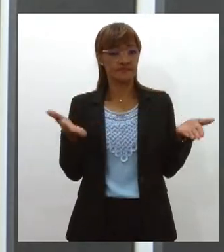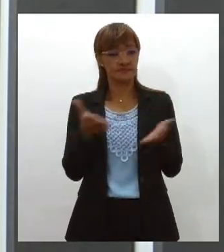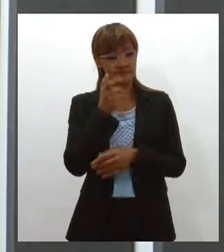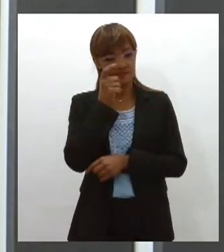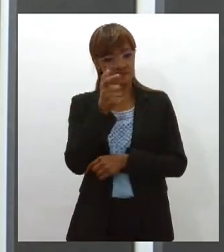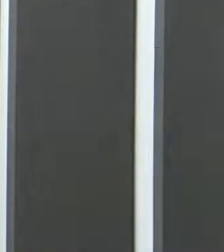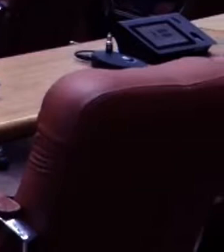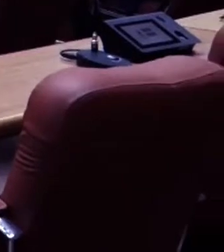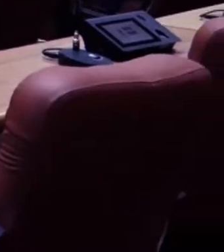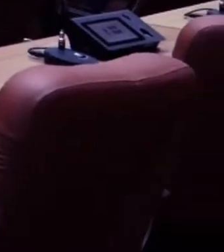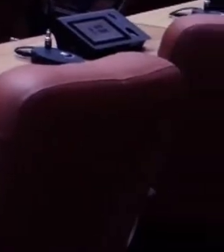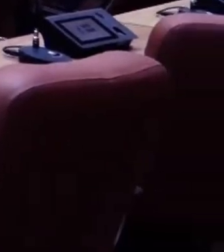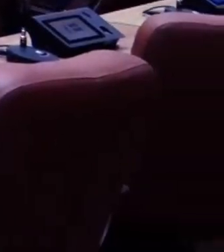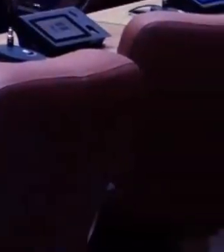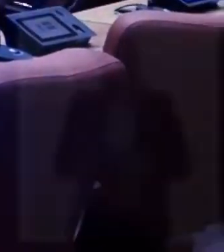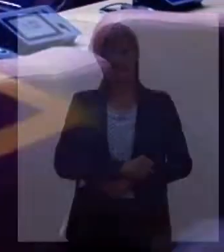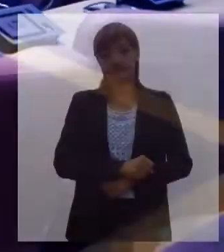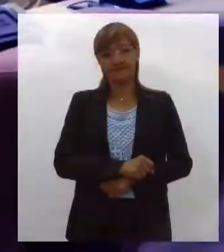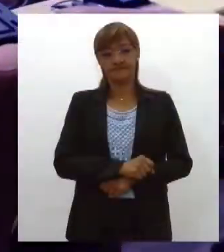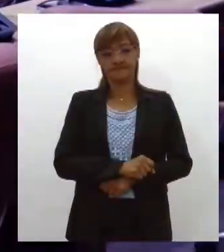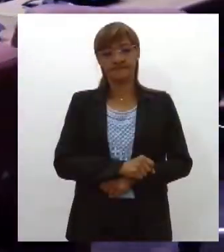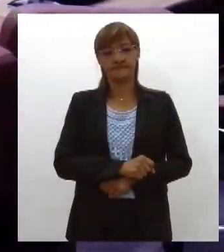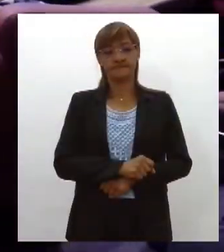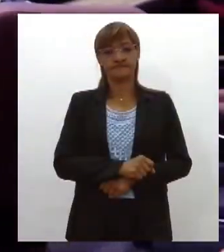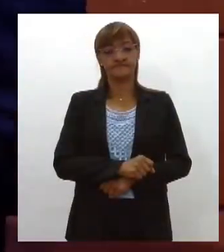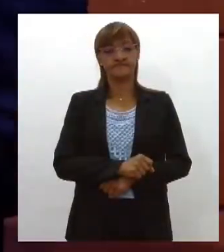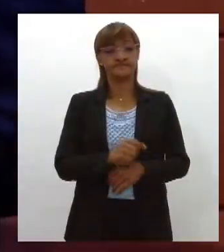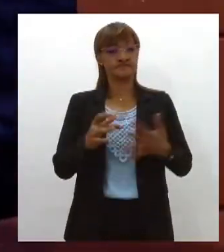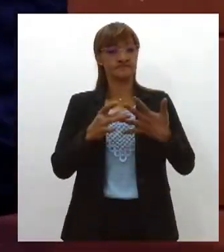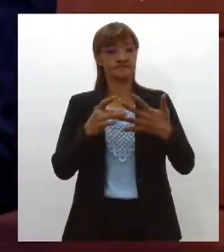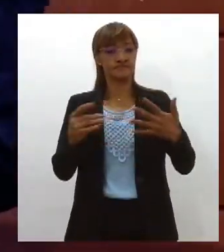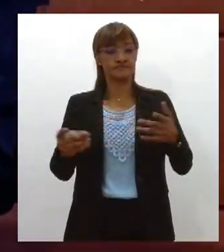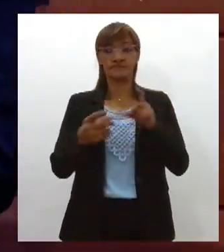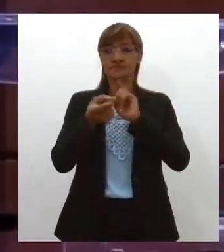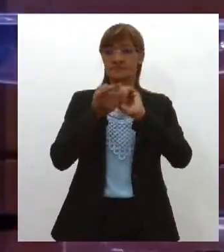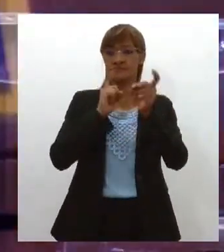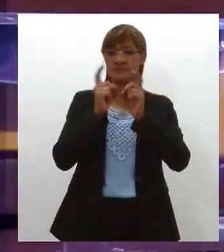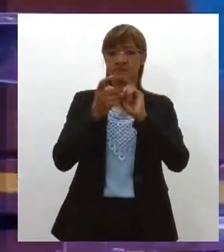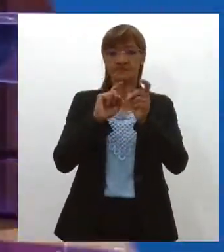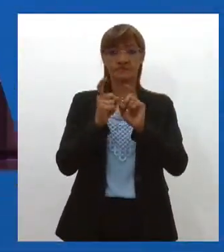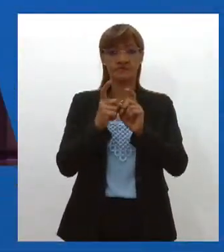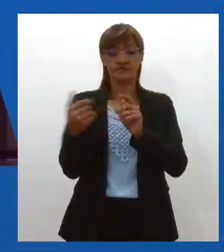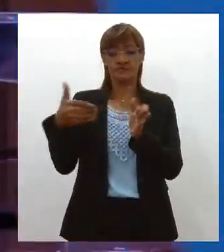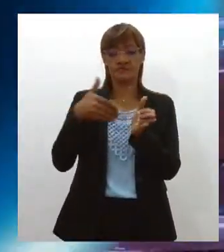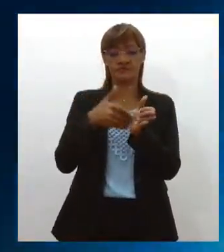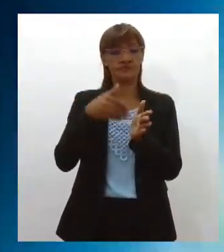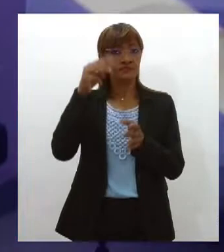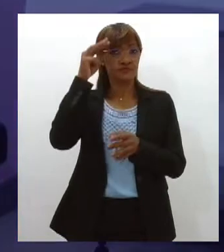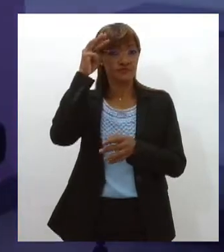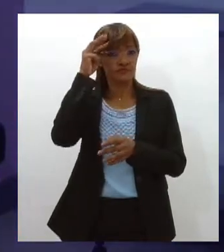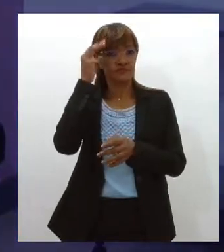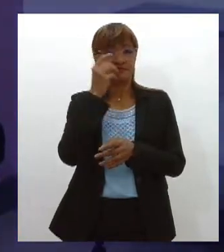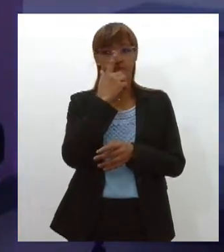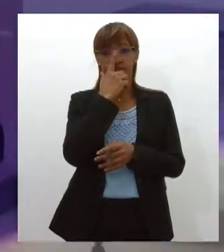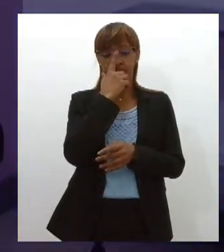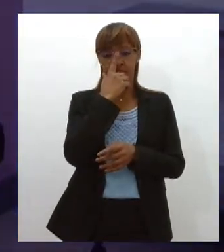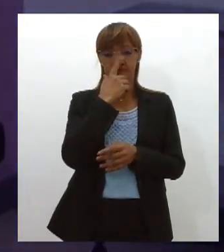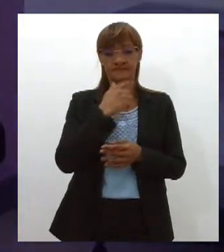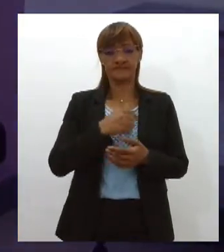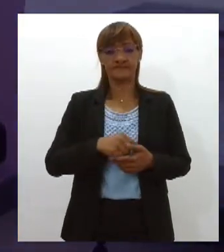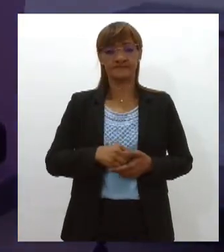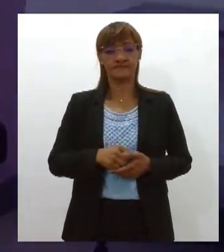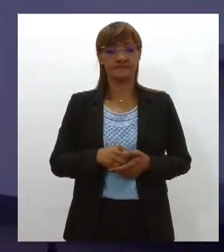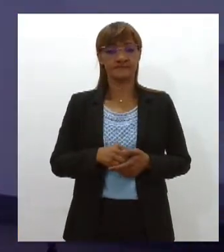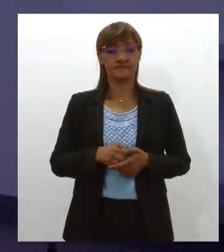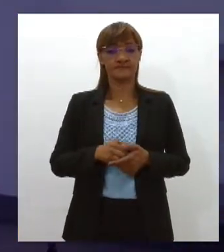ver. Os destaques da sessão plenária da última terça-feira. Ação